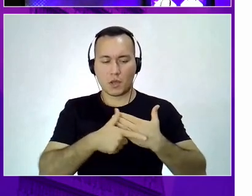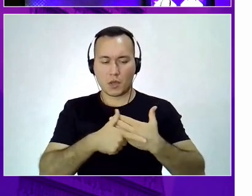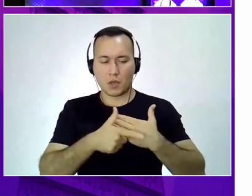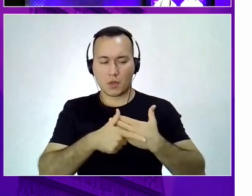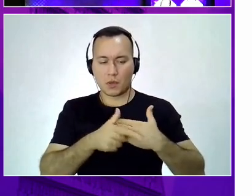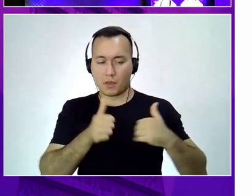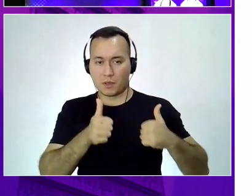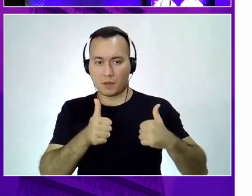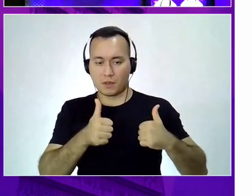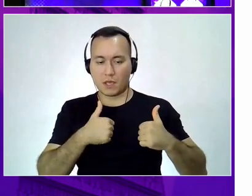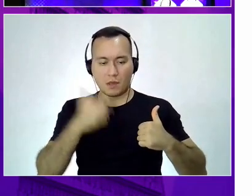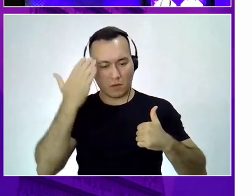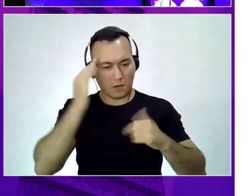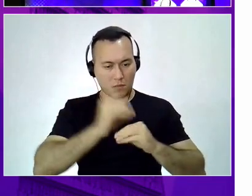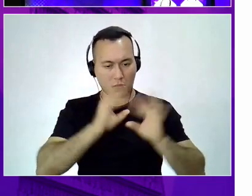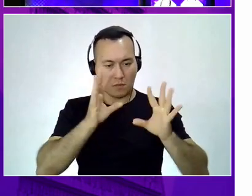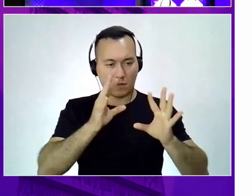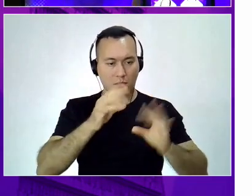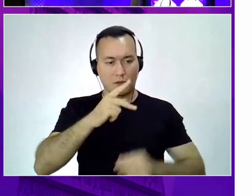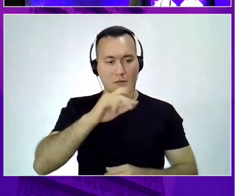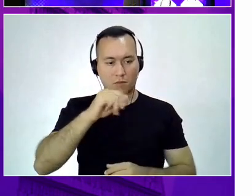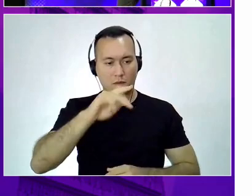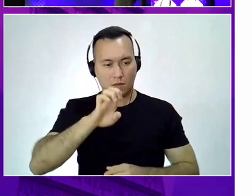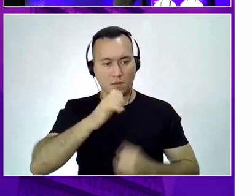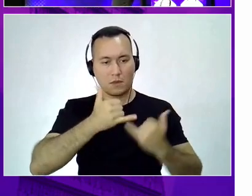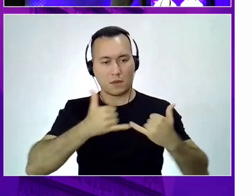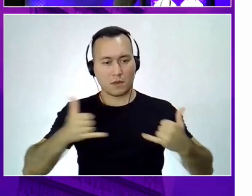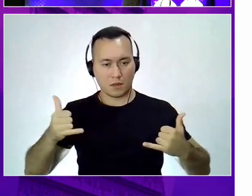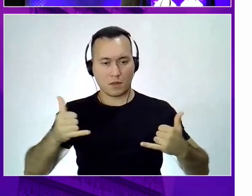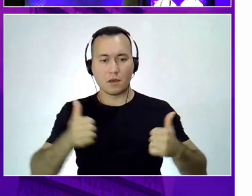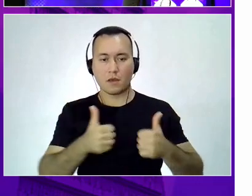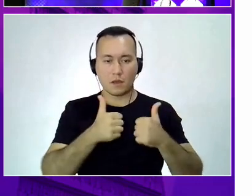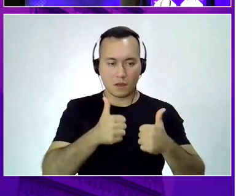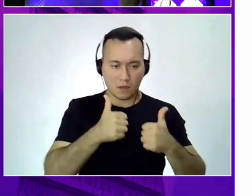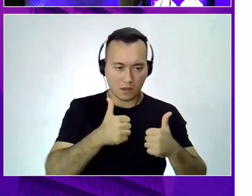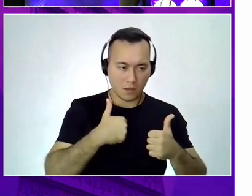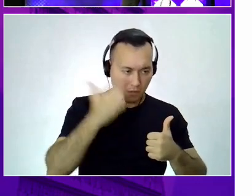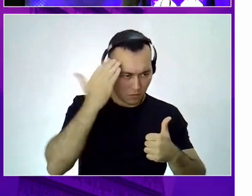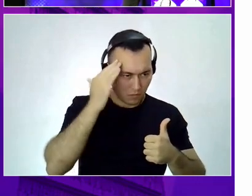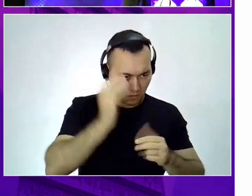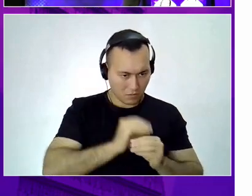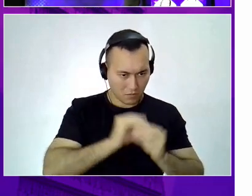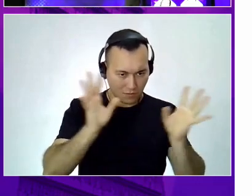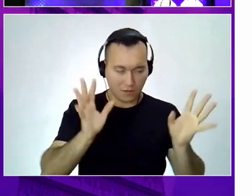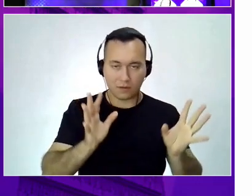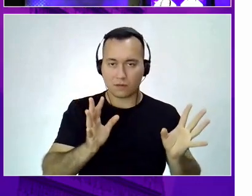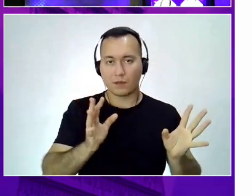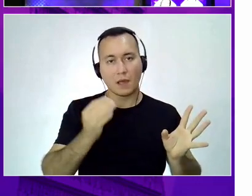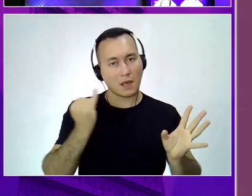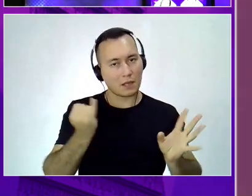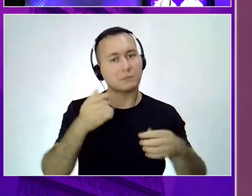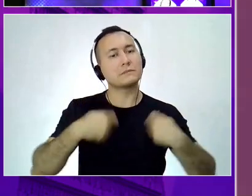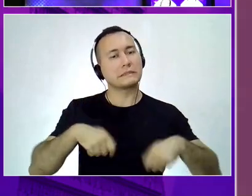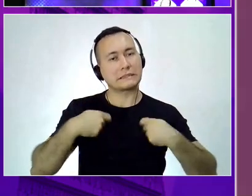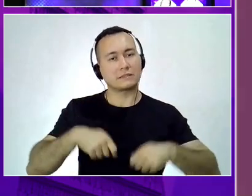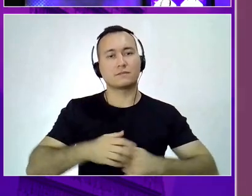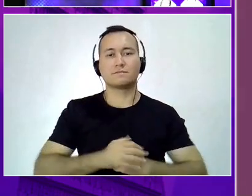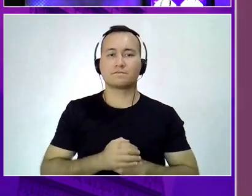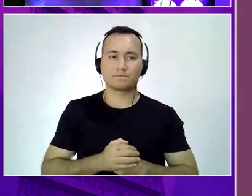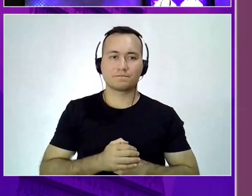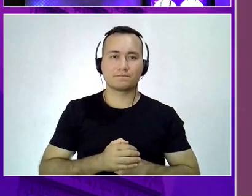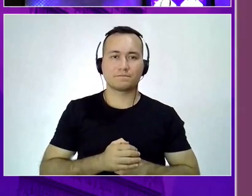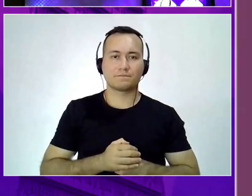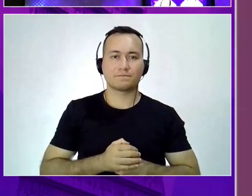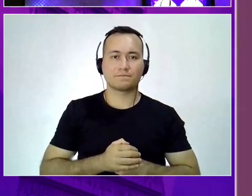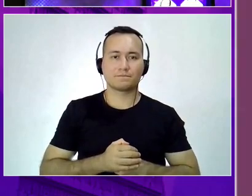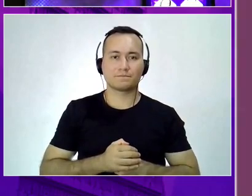de desenvolvimento bom? Bom, então é essencial ter as respostas para compreender e desenhar as pipelines de desenvolvimento, certo? E aí a gente